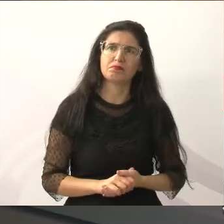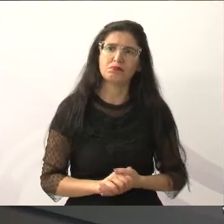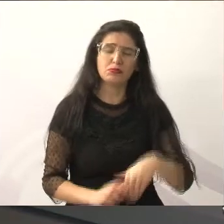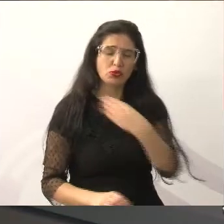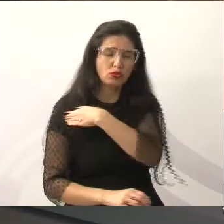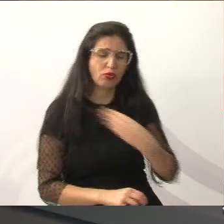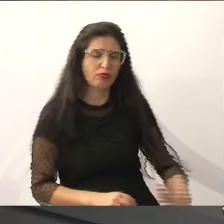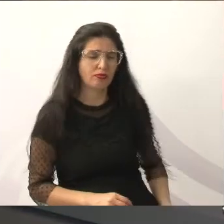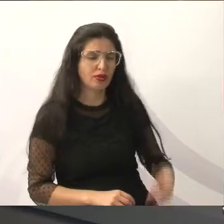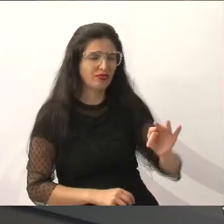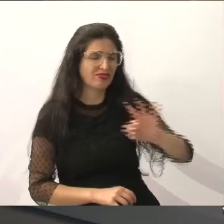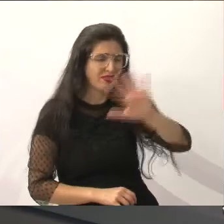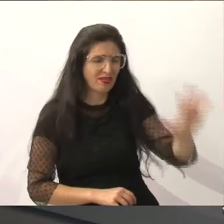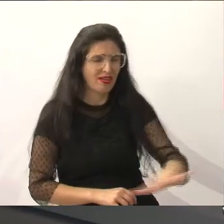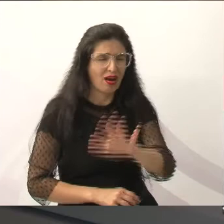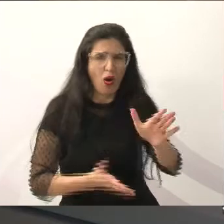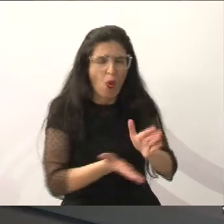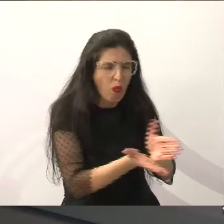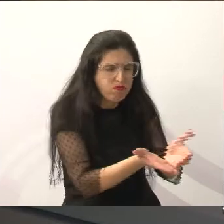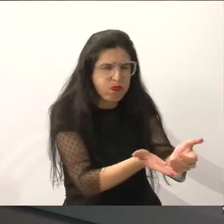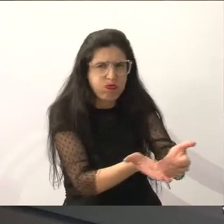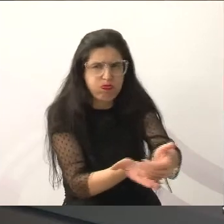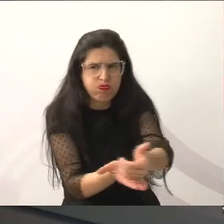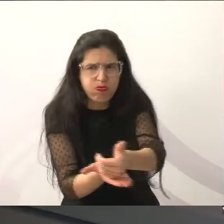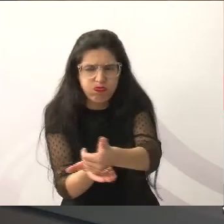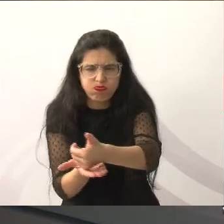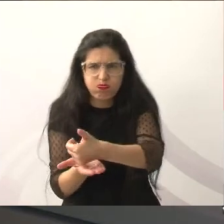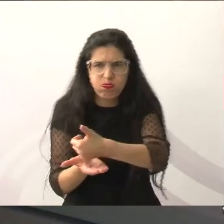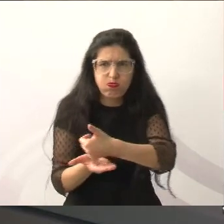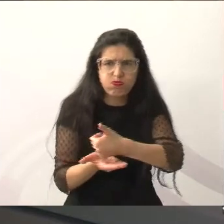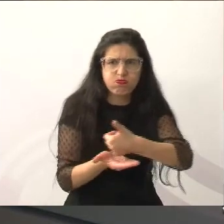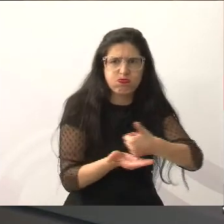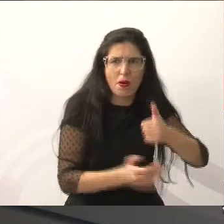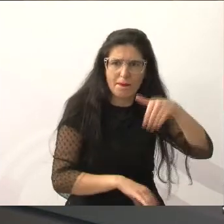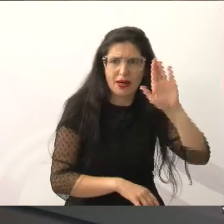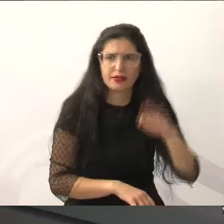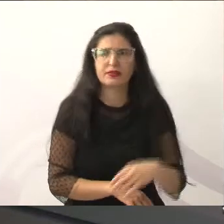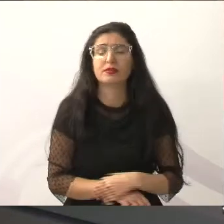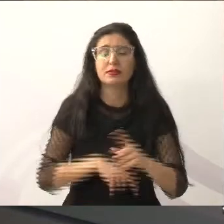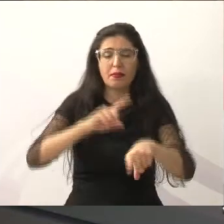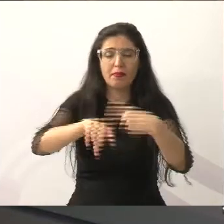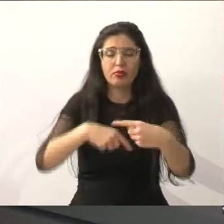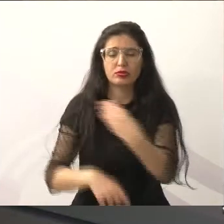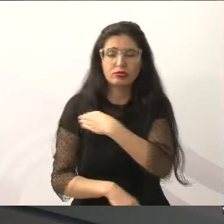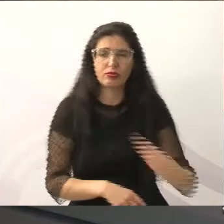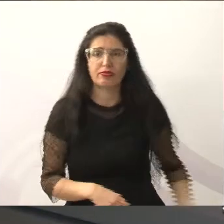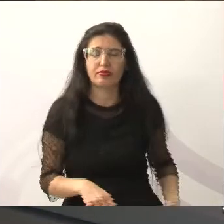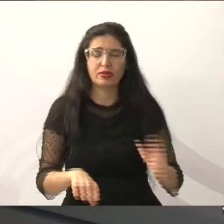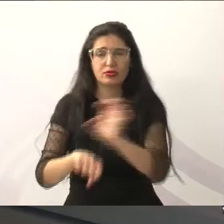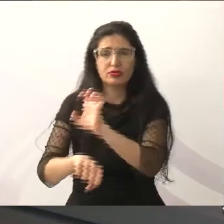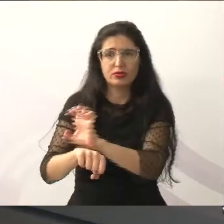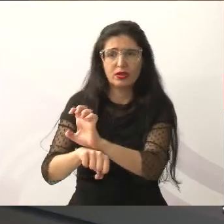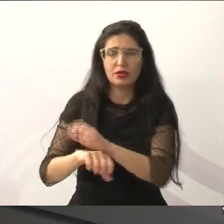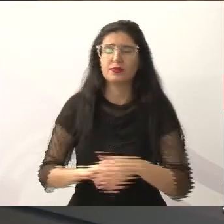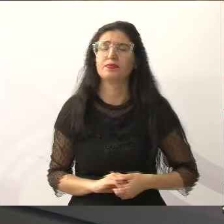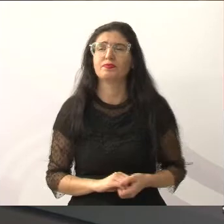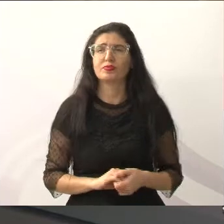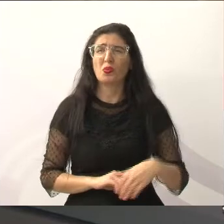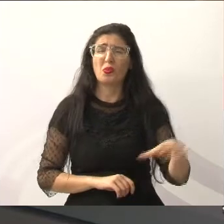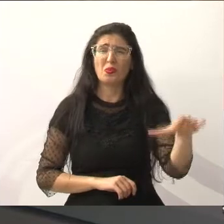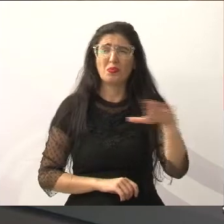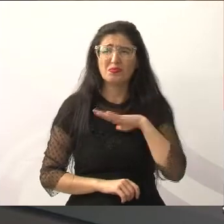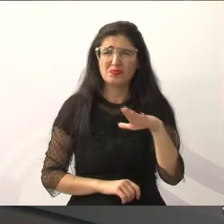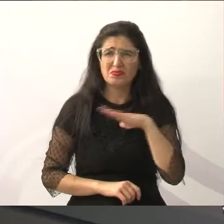federal. Em segundo lugar, com o governo do estado. O município, ele é sempre o mais pobre de